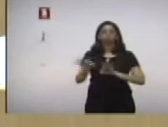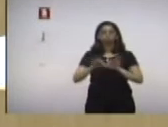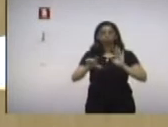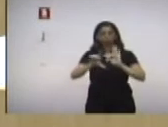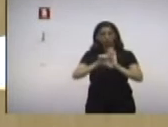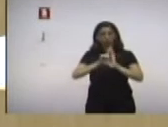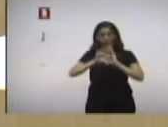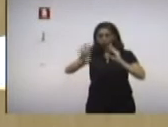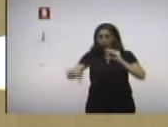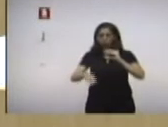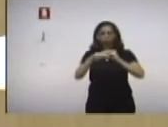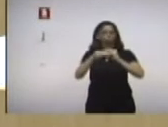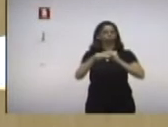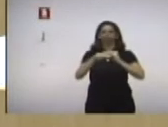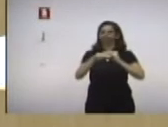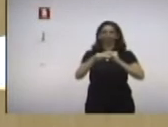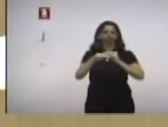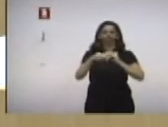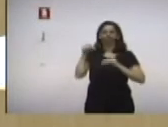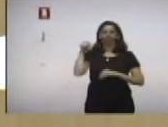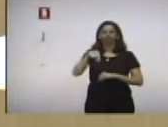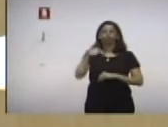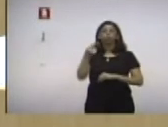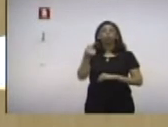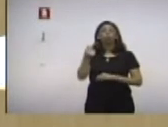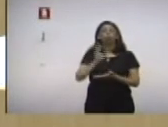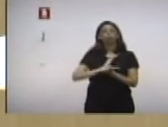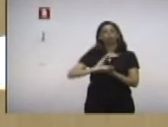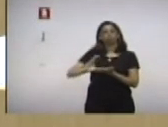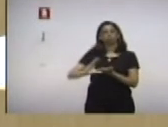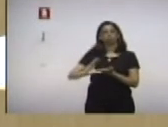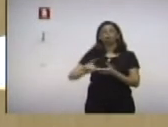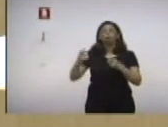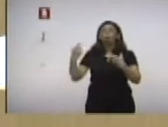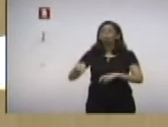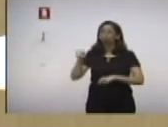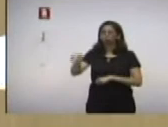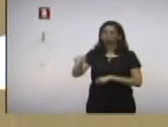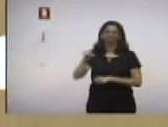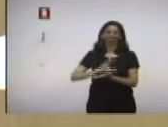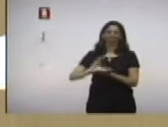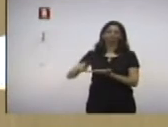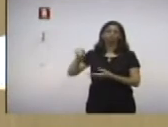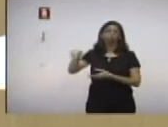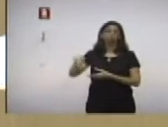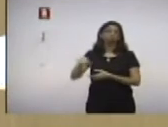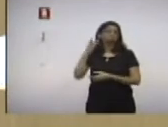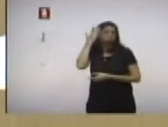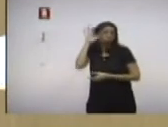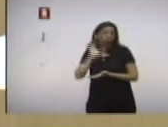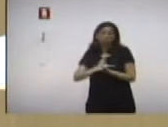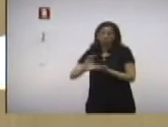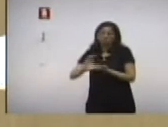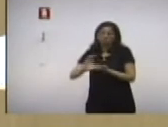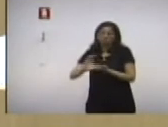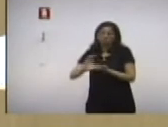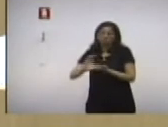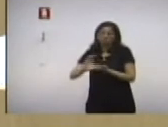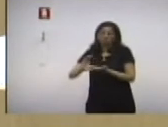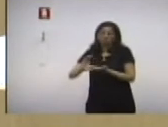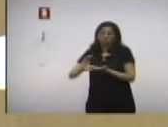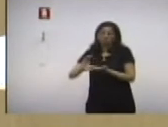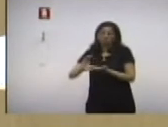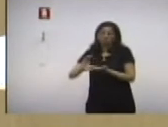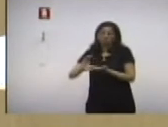lei o repasse o convênio a destinação então não sabemos se pode ter desvio destinação da verba